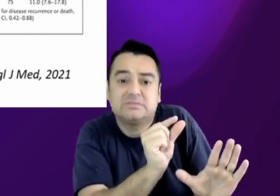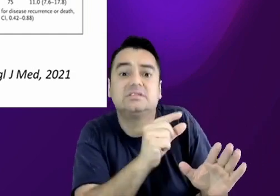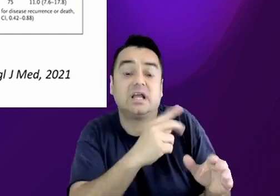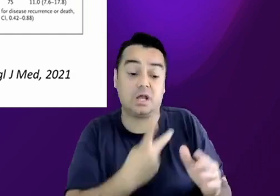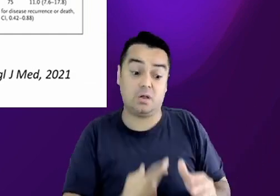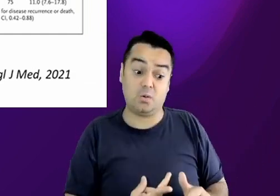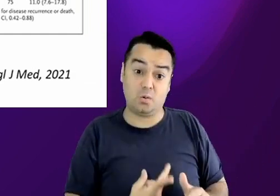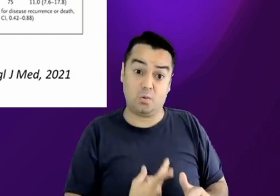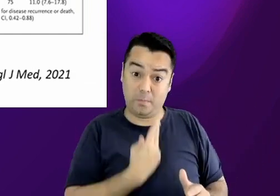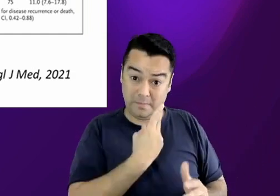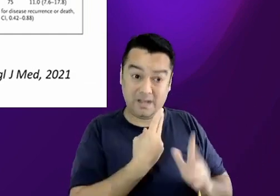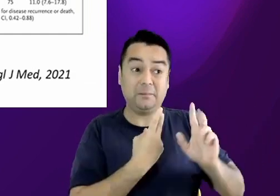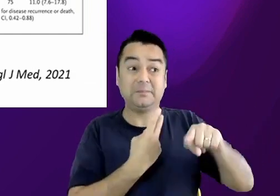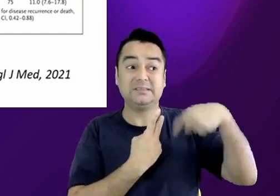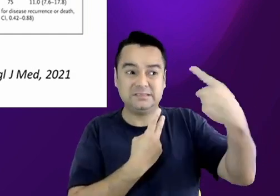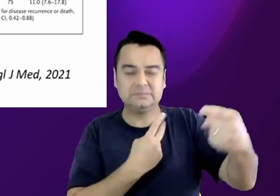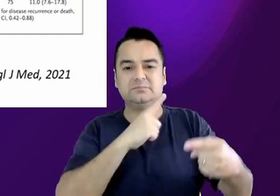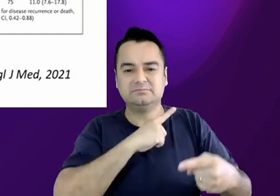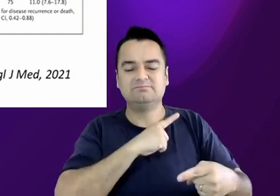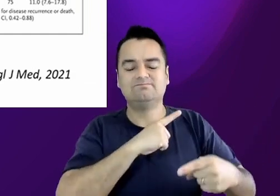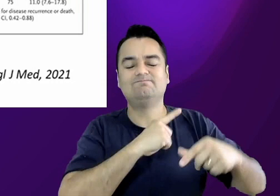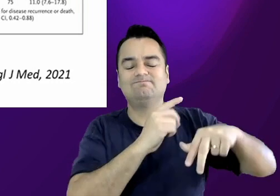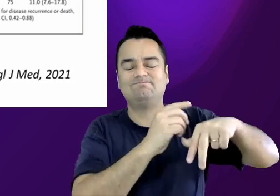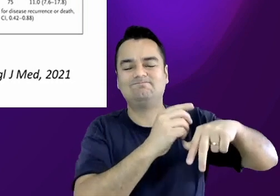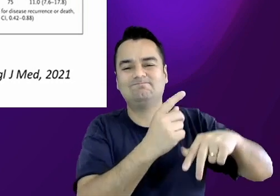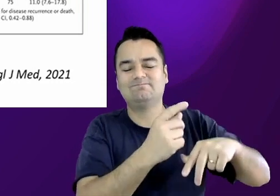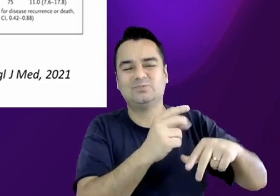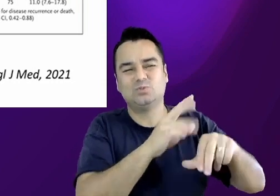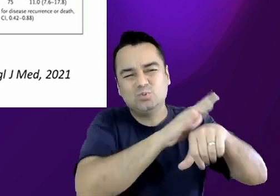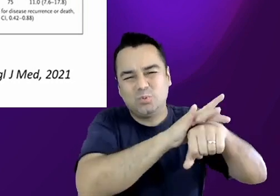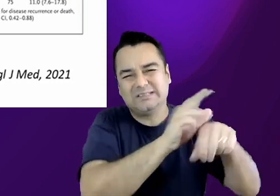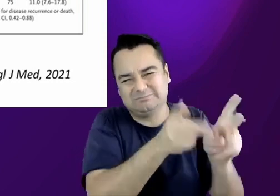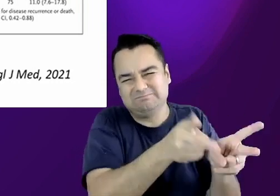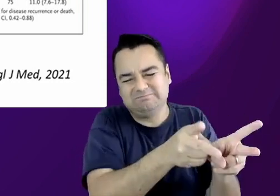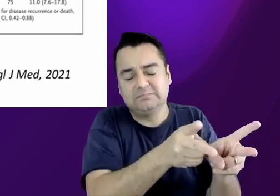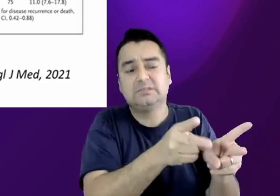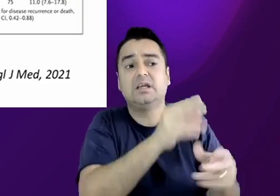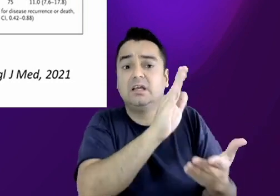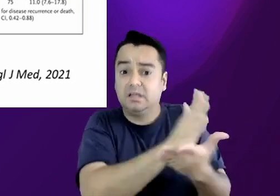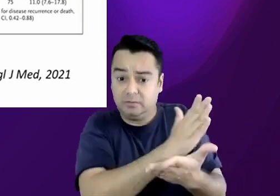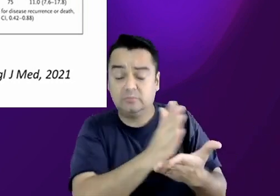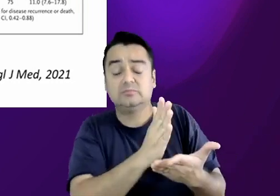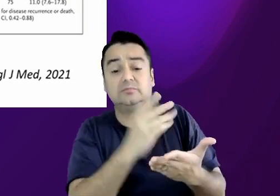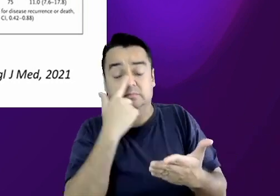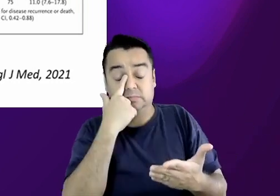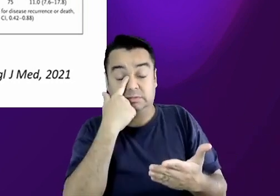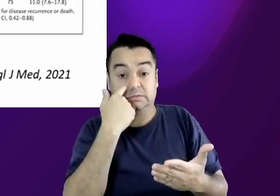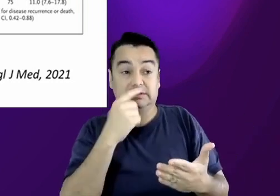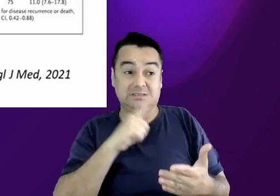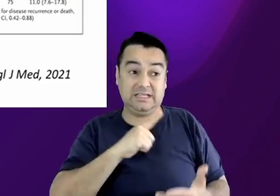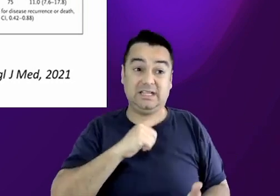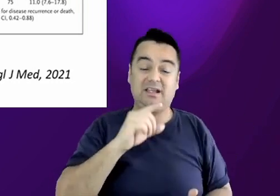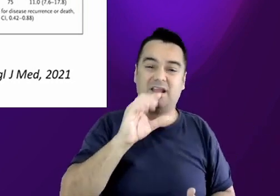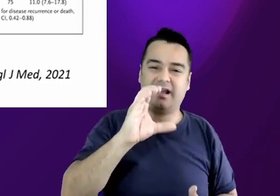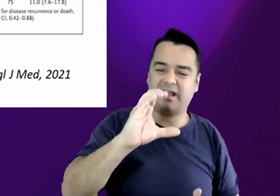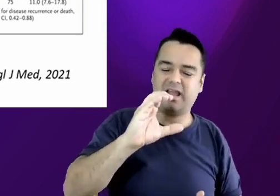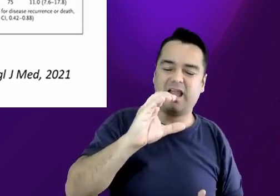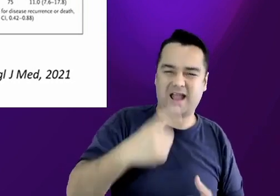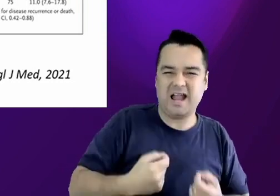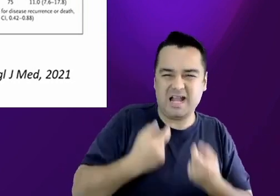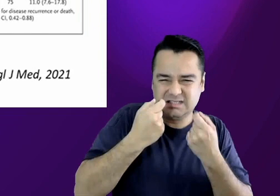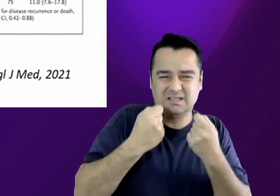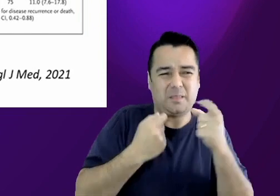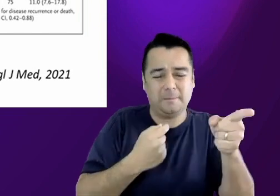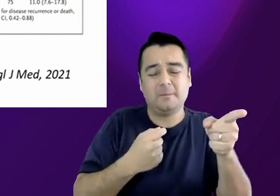pós-operatória, e isso acabando sendo até mais comum em pacientes com adenocarcinoma do que em pacientes